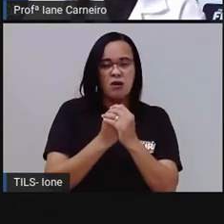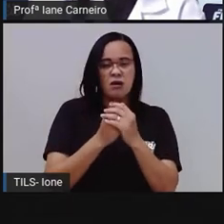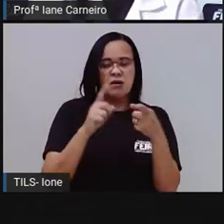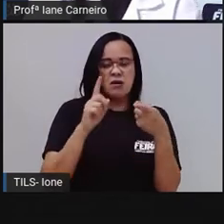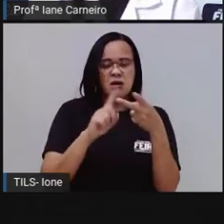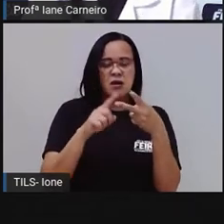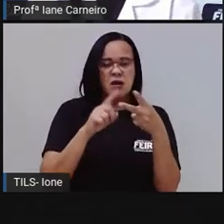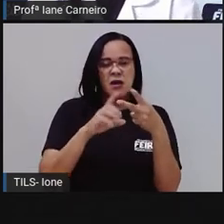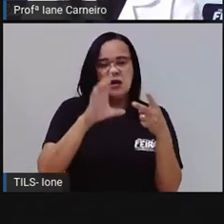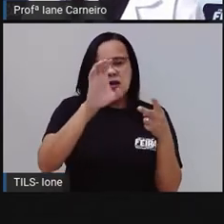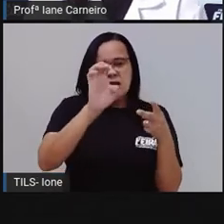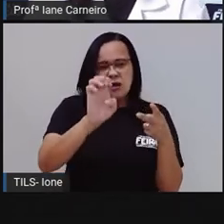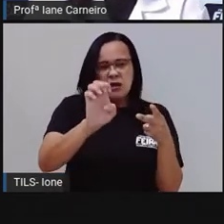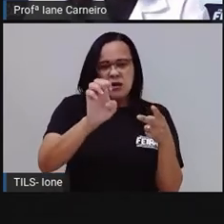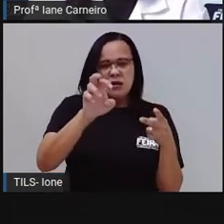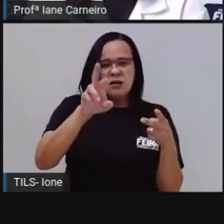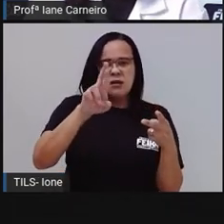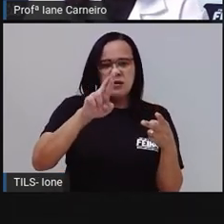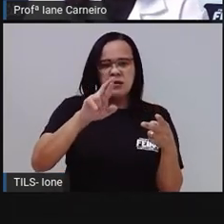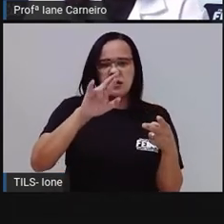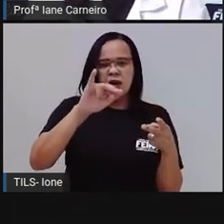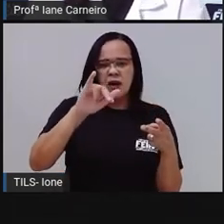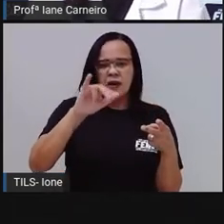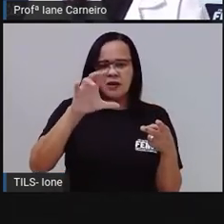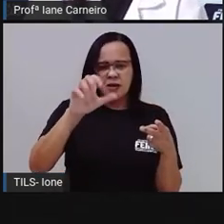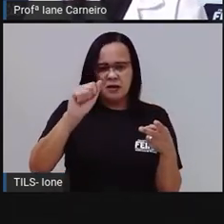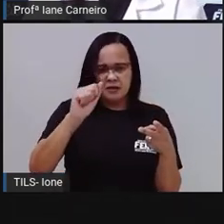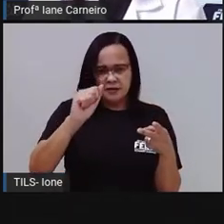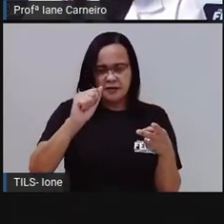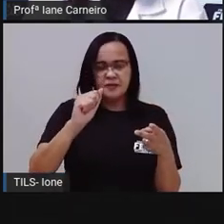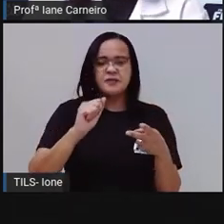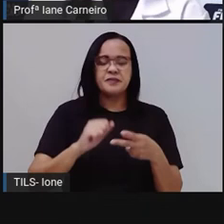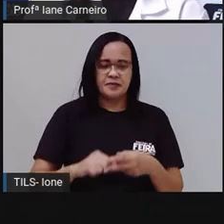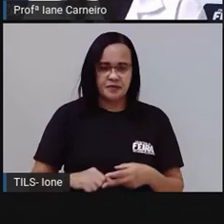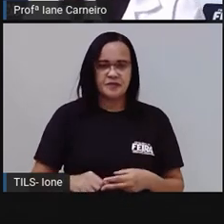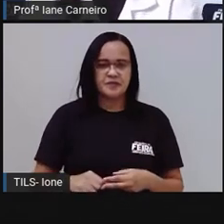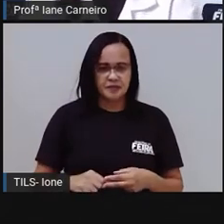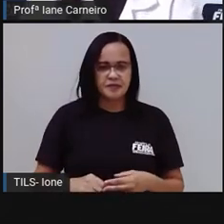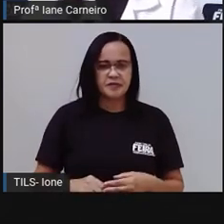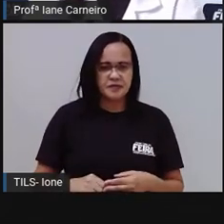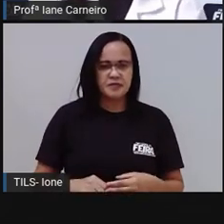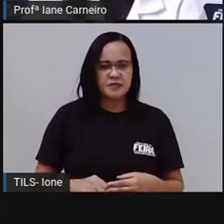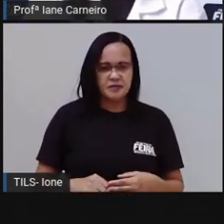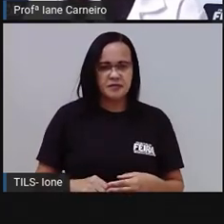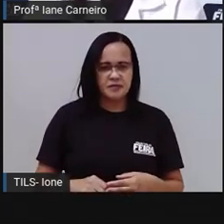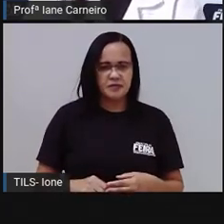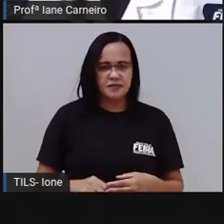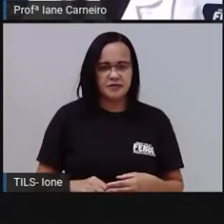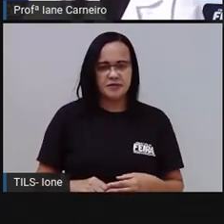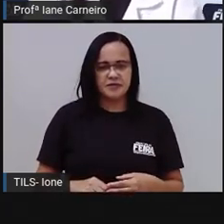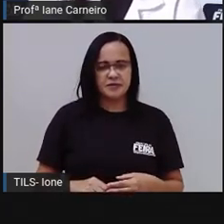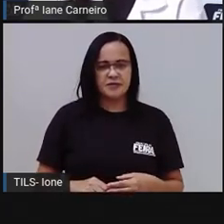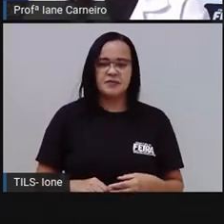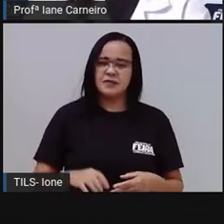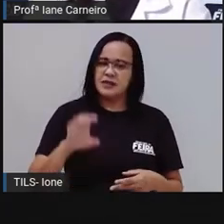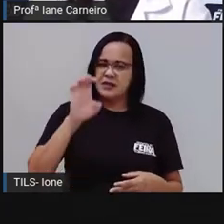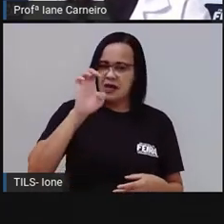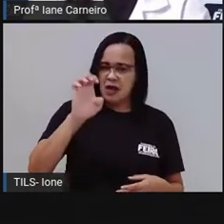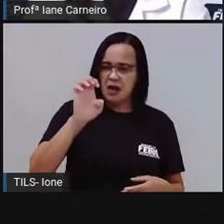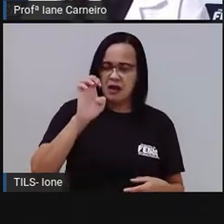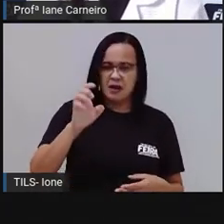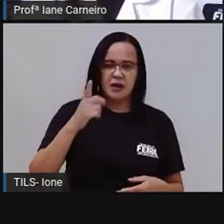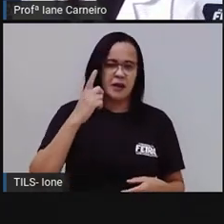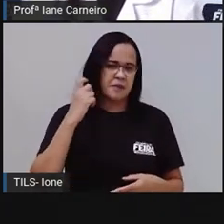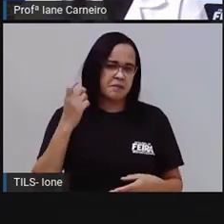Érica, certo? Então, a letra E. O nome dela é a letra E, e o som também que ela produz é a letra